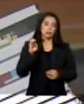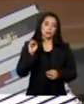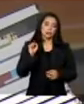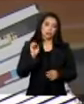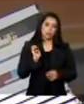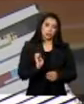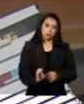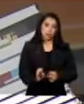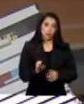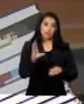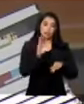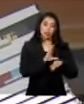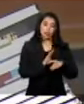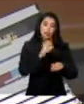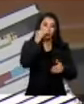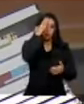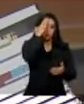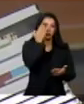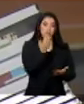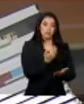constitucionalidade espelhada,